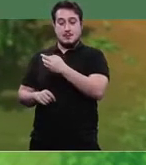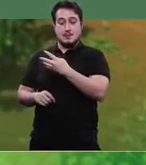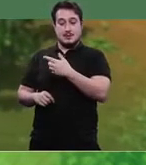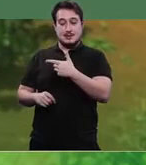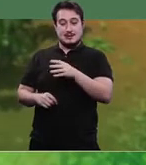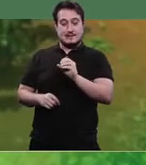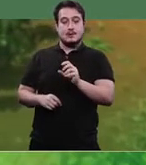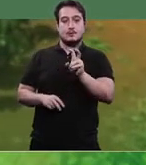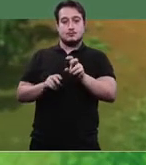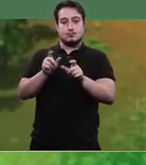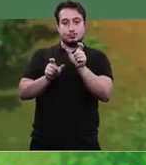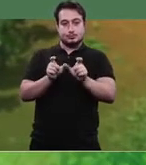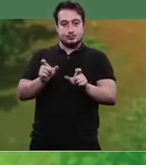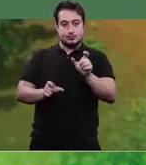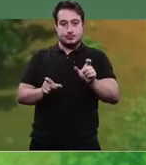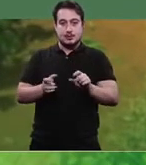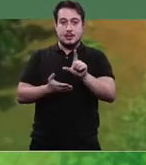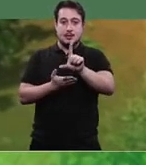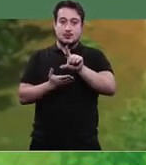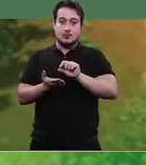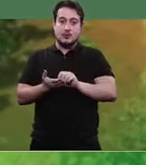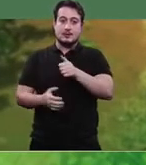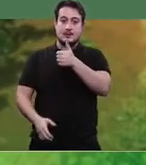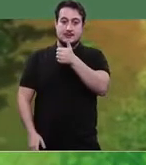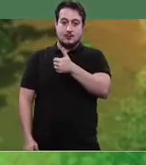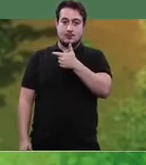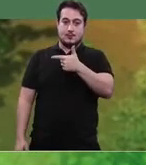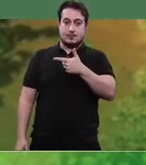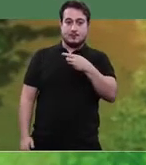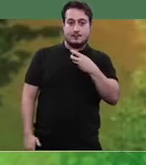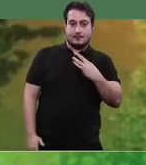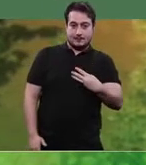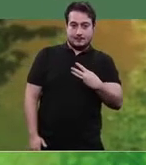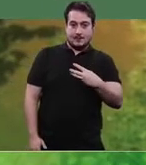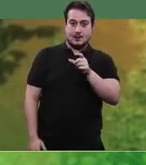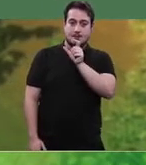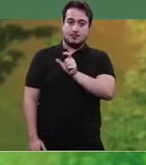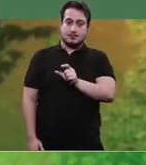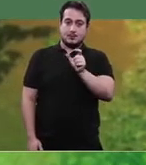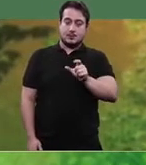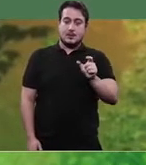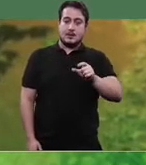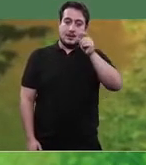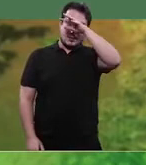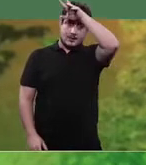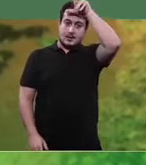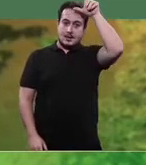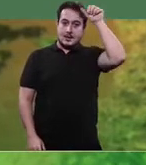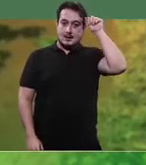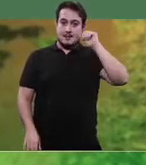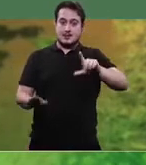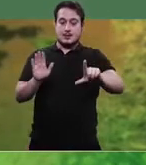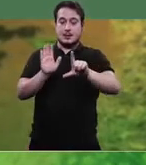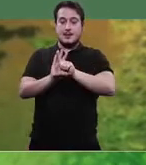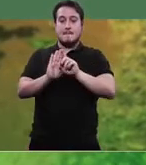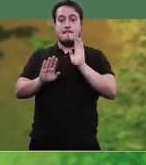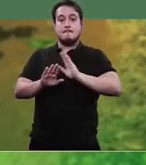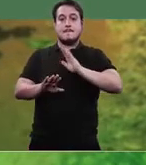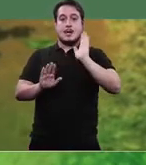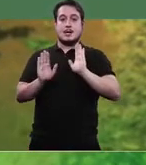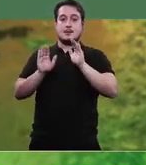1.420 produtos, nós selecionamos 123 produtos em que a Amazônia Legal, ela é mais especializada